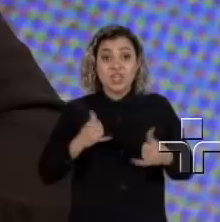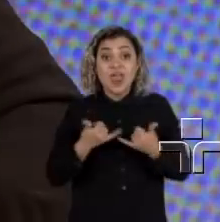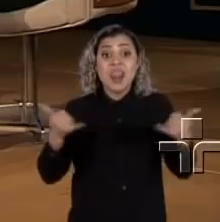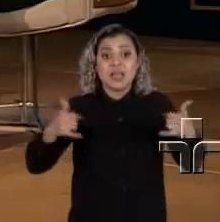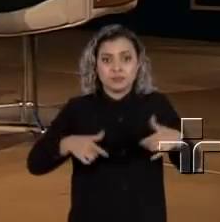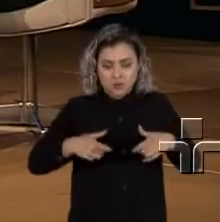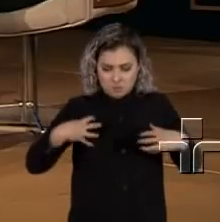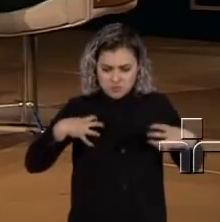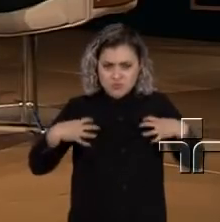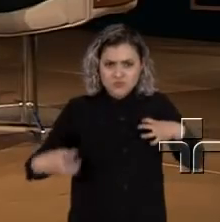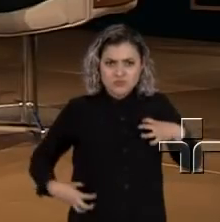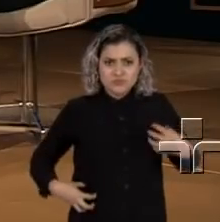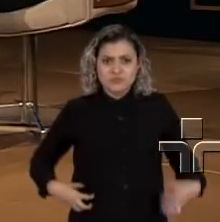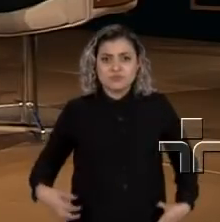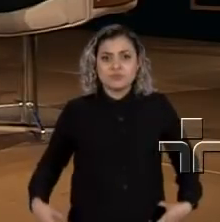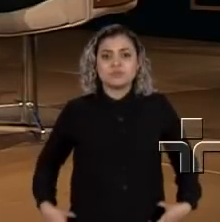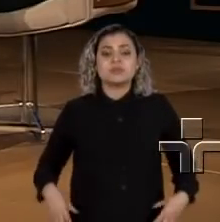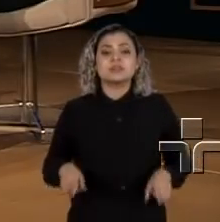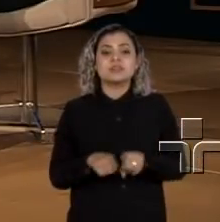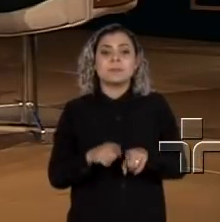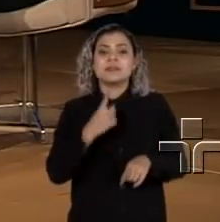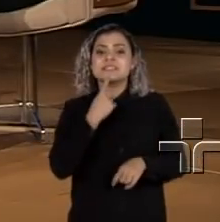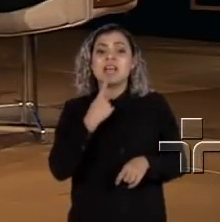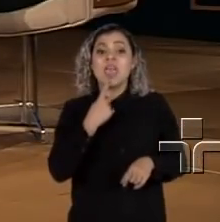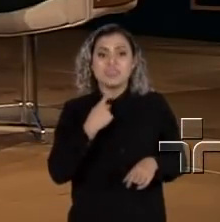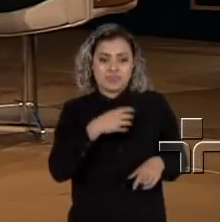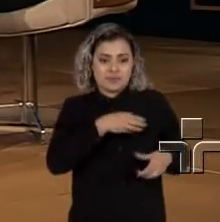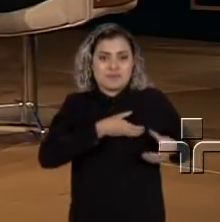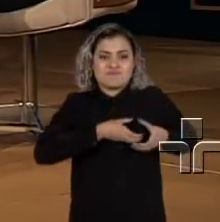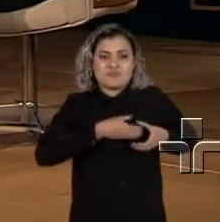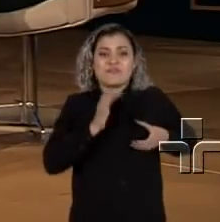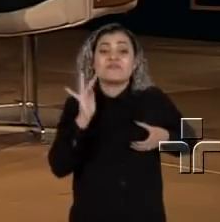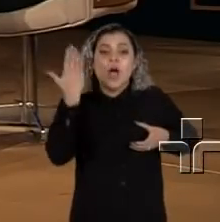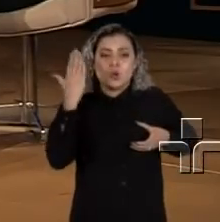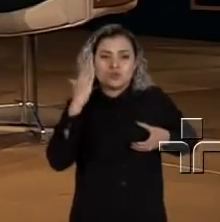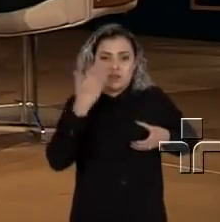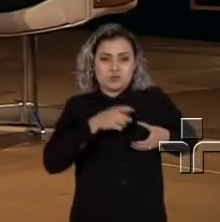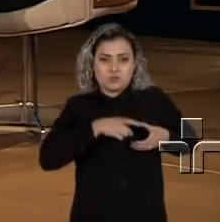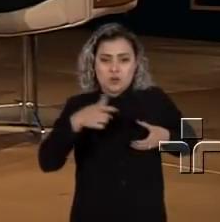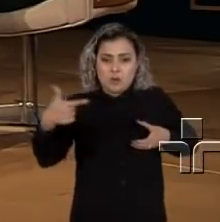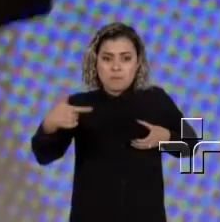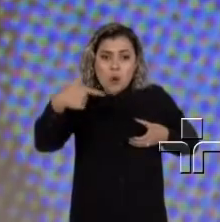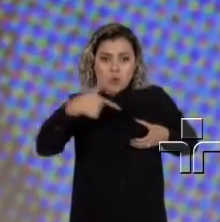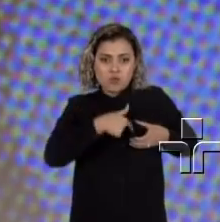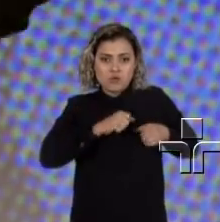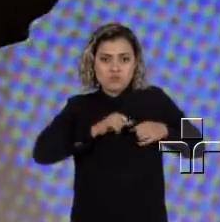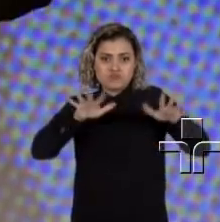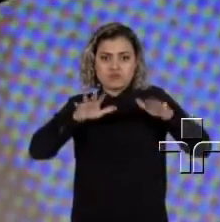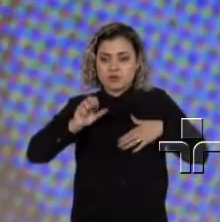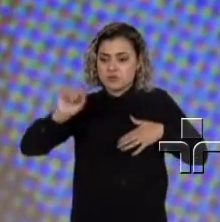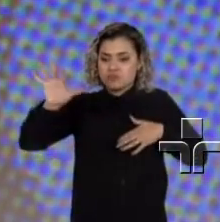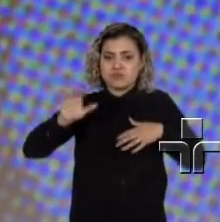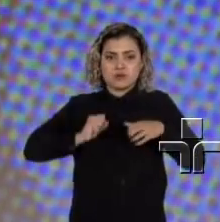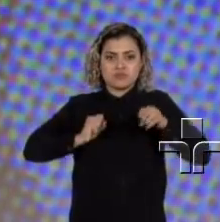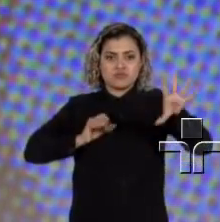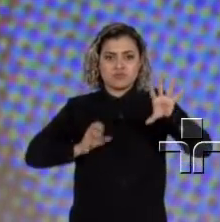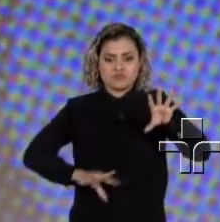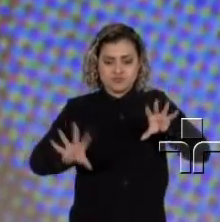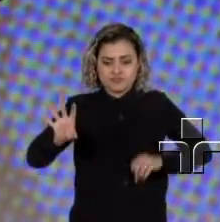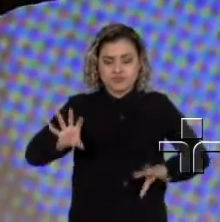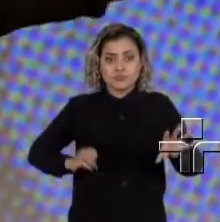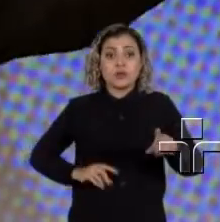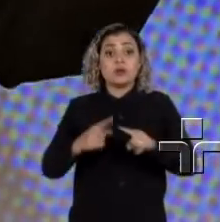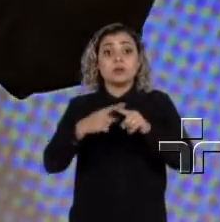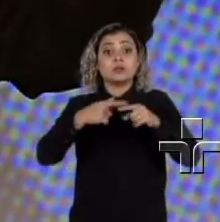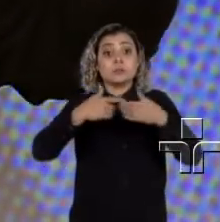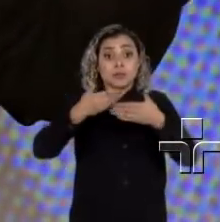não sei o que, bombinha de sangue, efeitos especiais para ser metralhado. O barraco era... A parede estava cheia